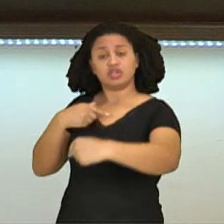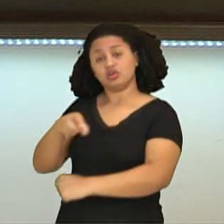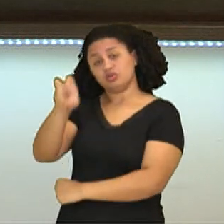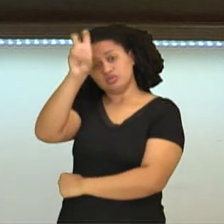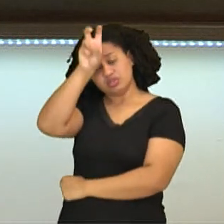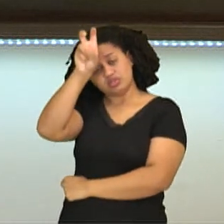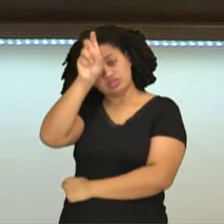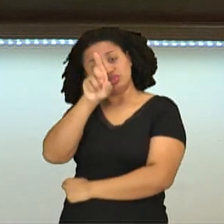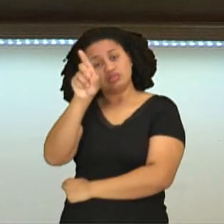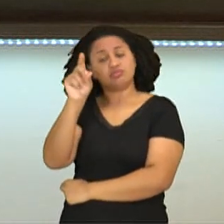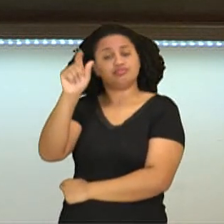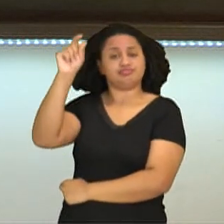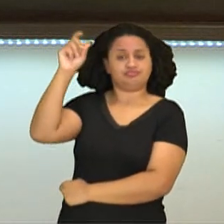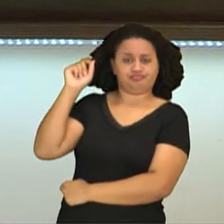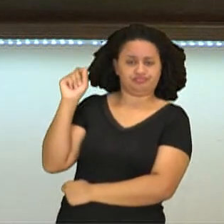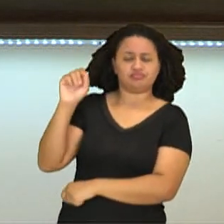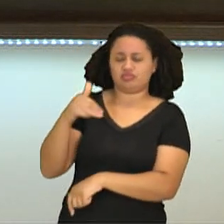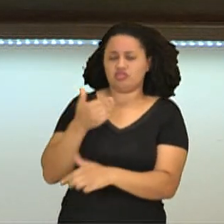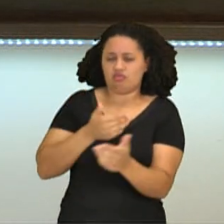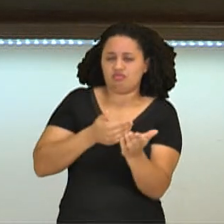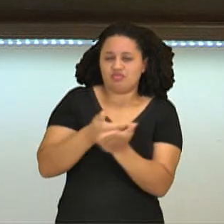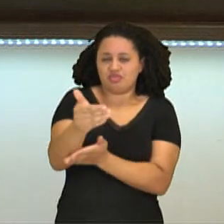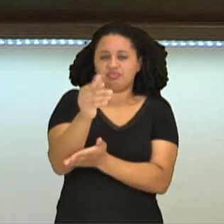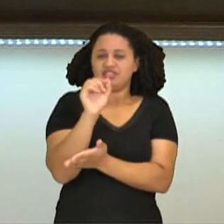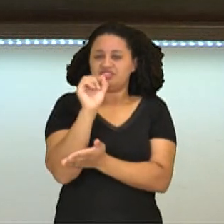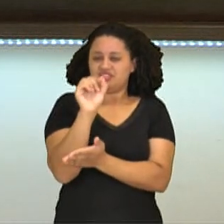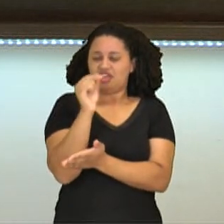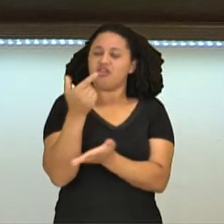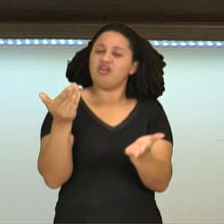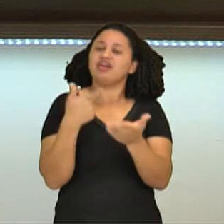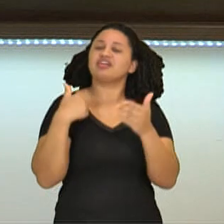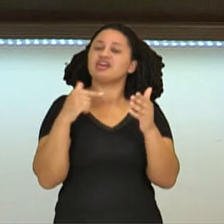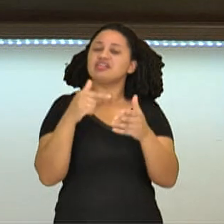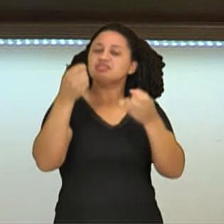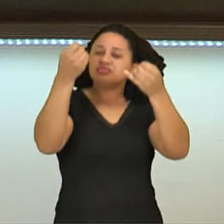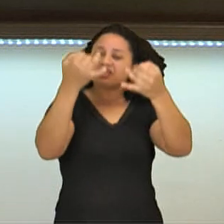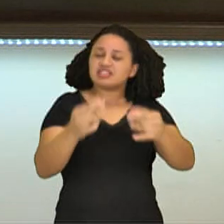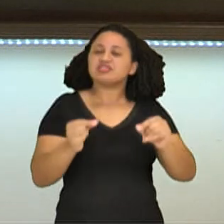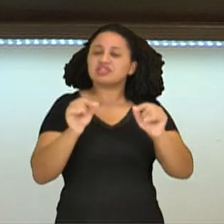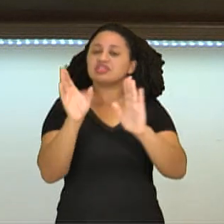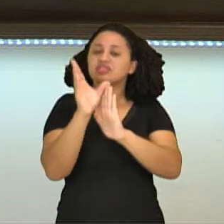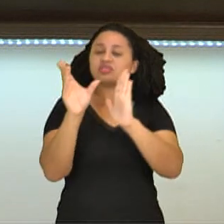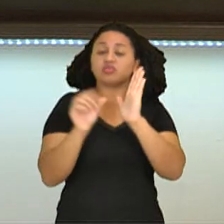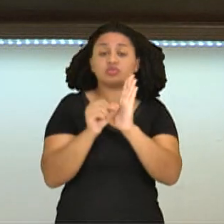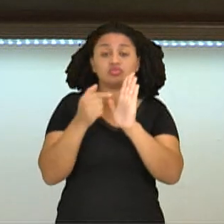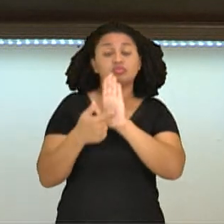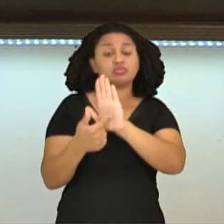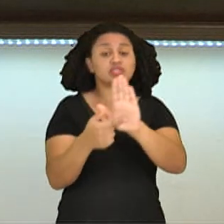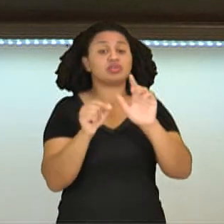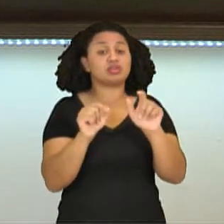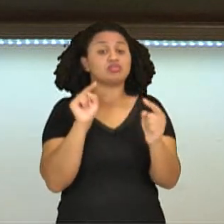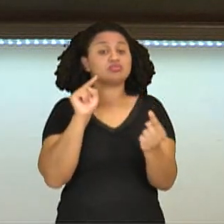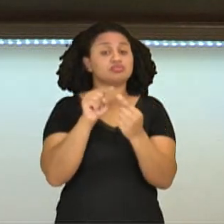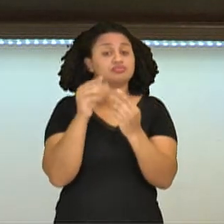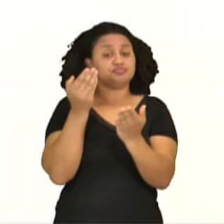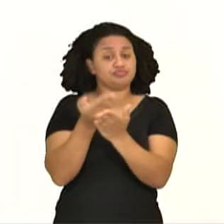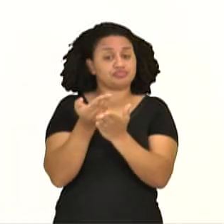na Antiguidade. Bora lá, embarque nessa aventura, aperte o cinto. Vamos lá, vou apresentar para vocês o objetivo da nossa